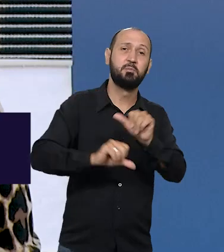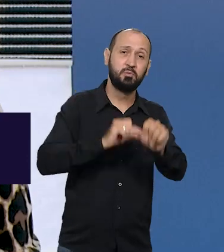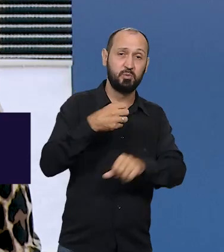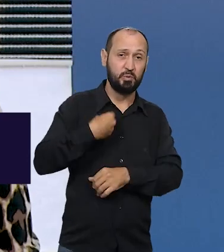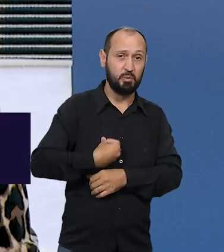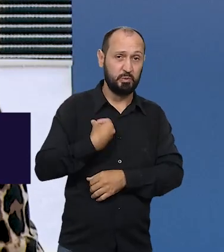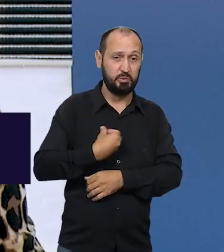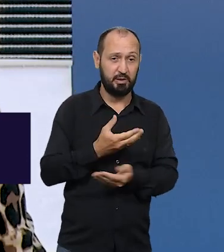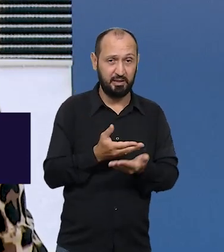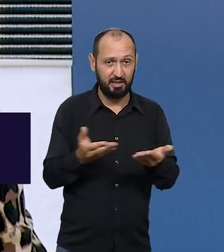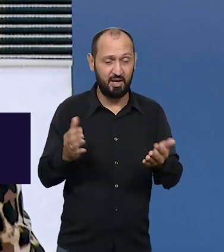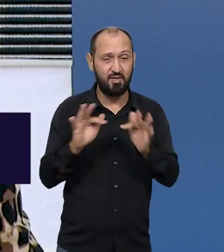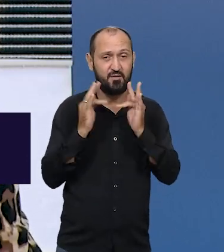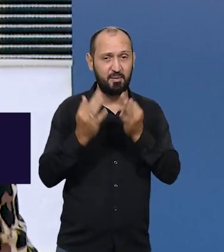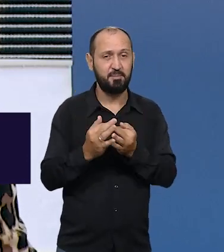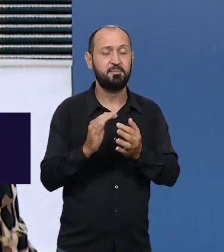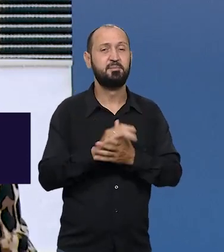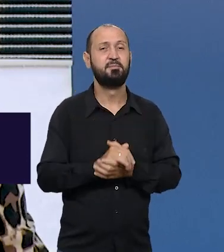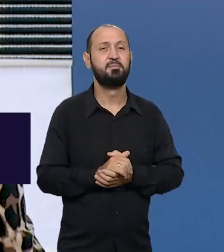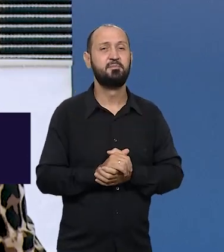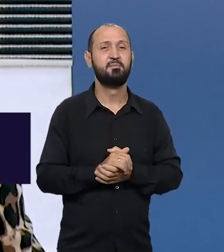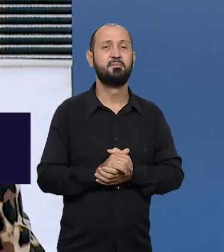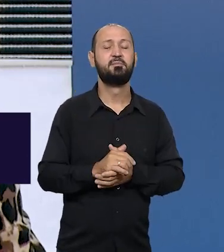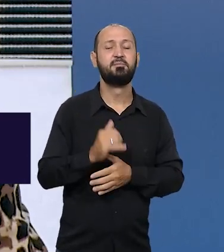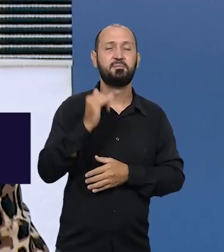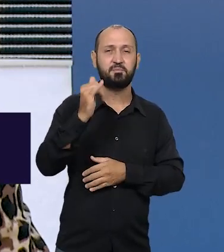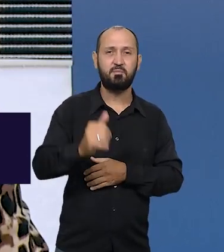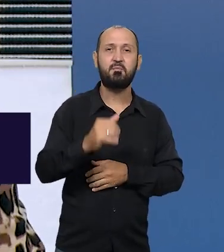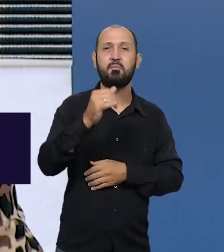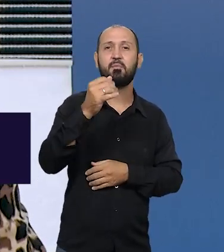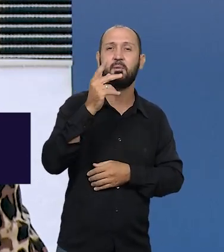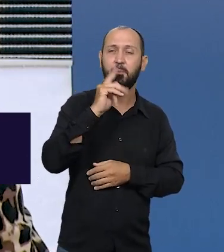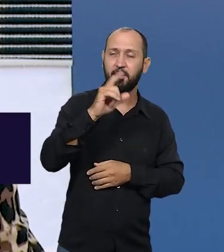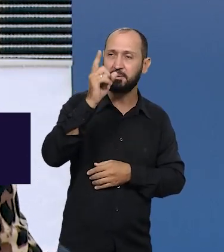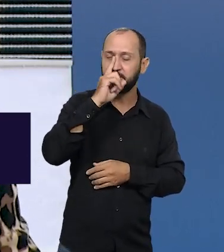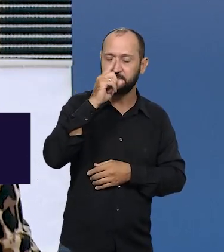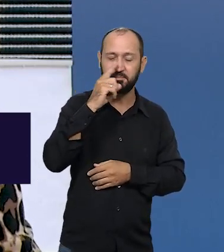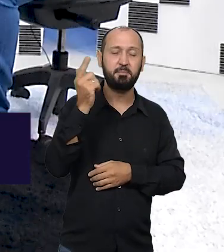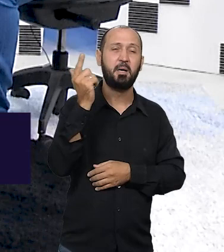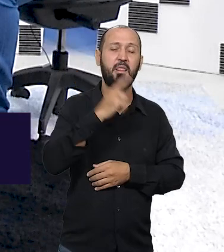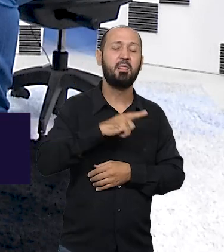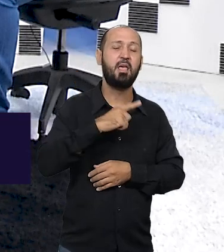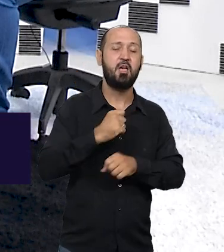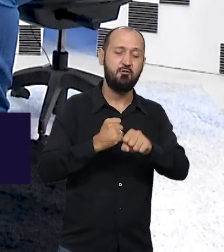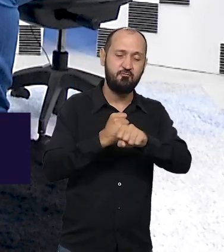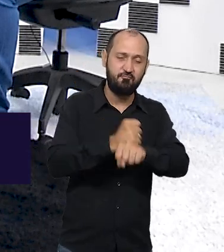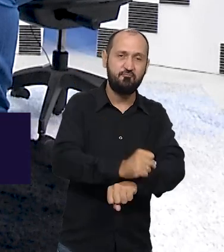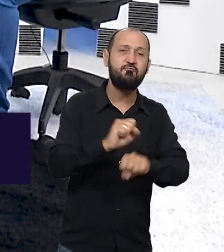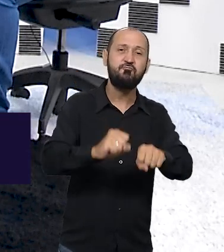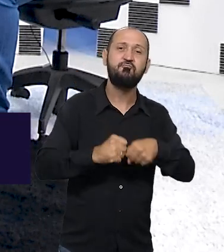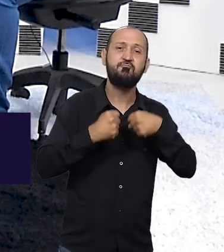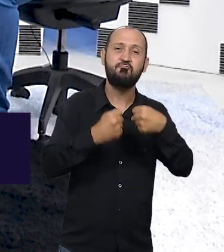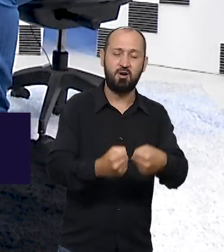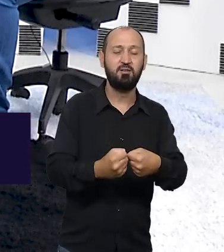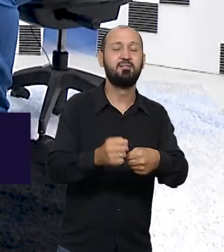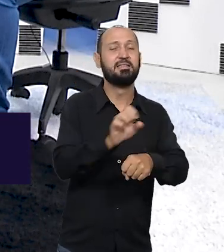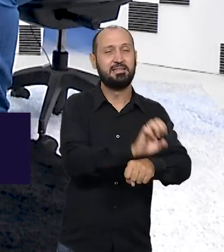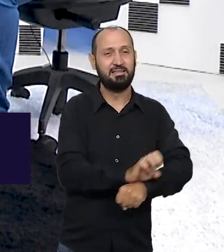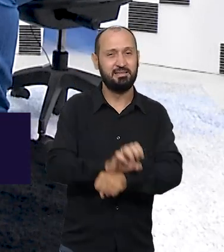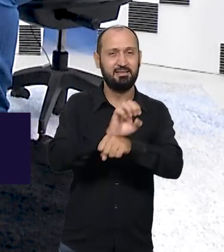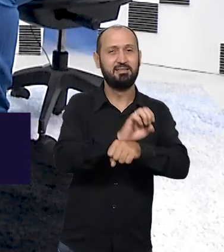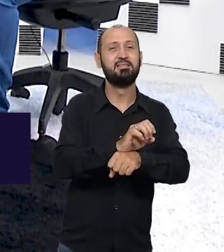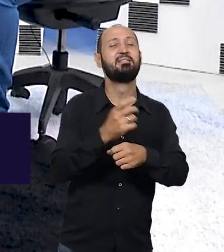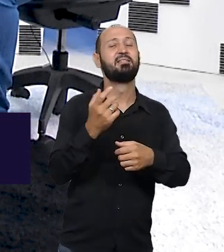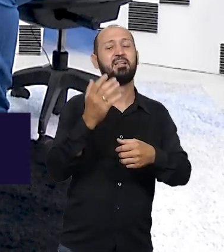crianças e da família. E queria dizer para os pais terem bastante perseverança e força, porque é difícil, é uma